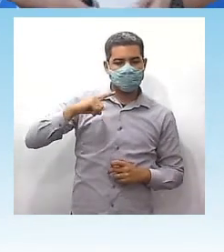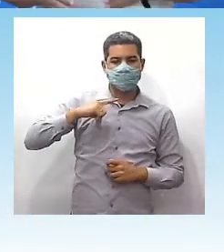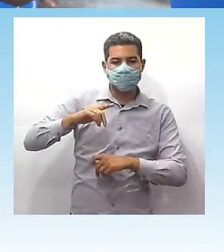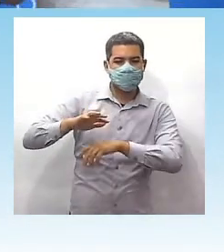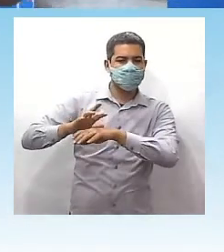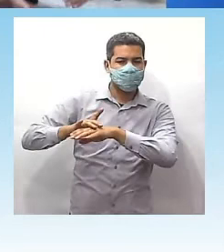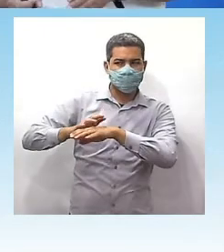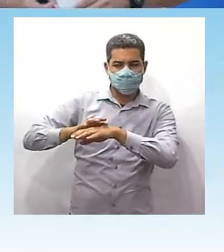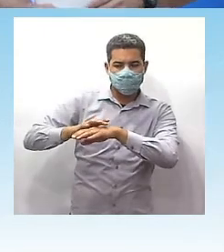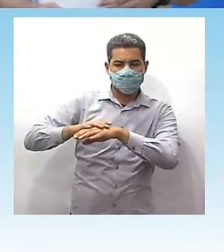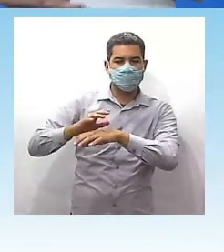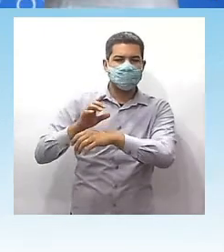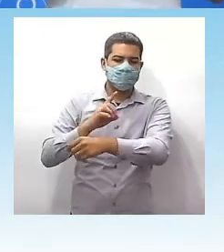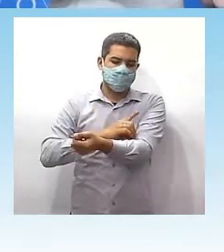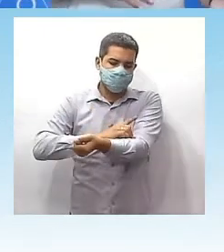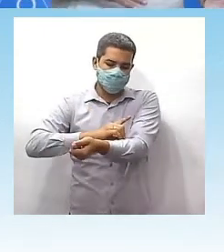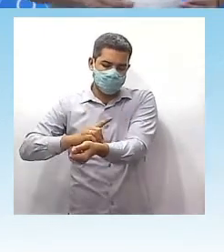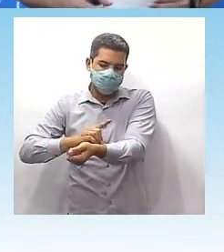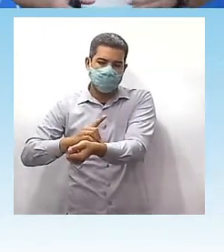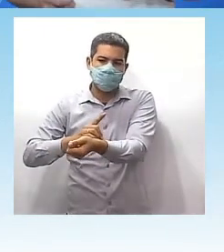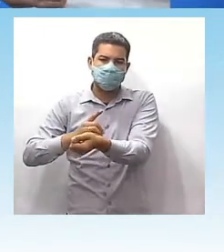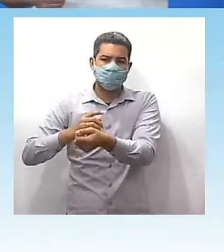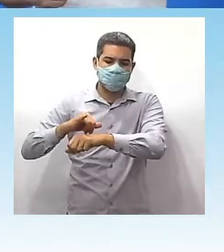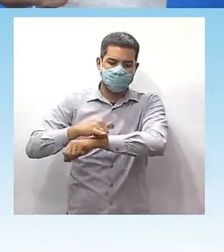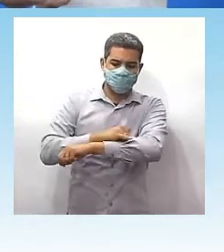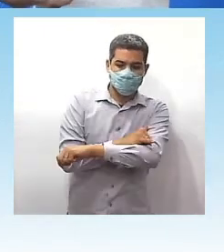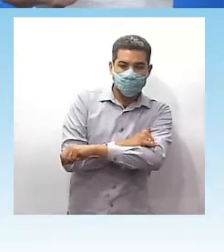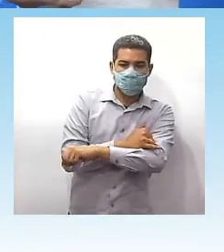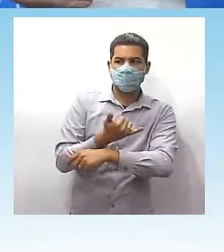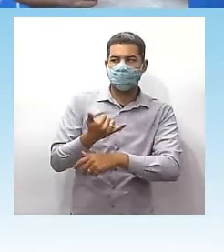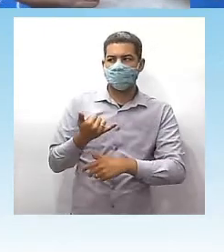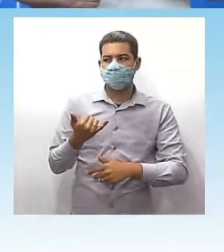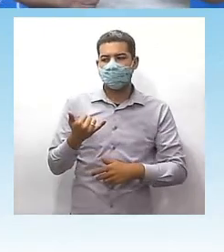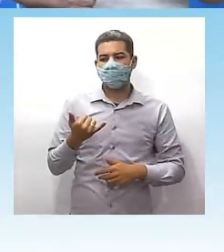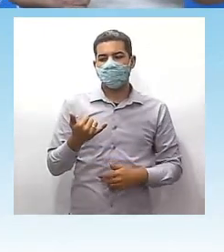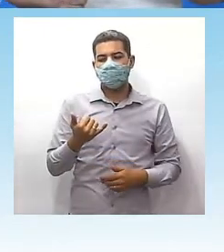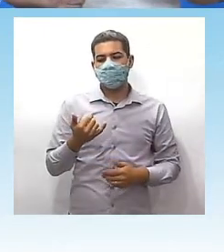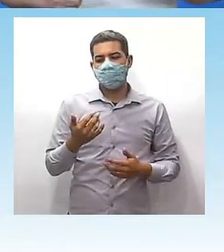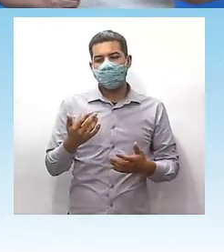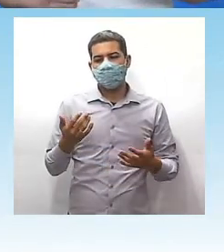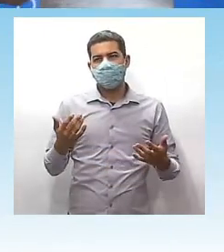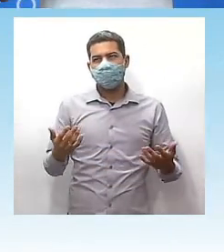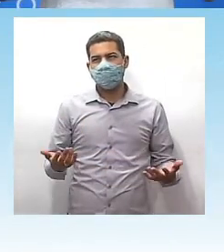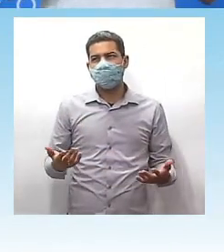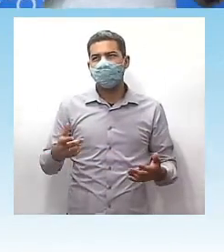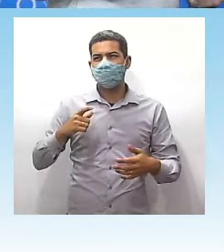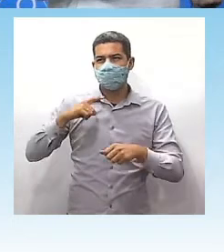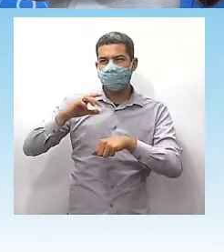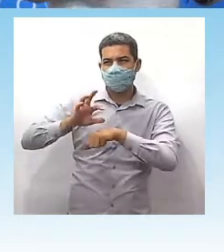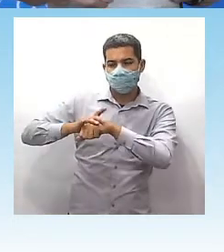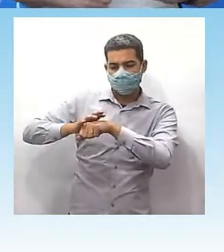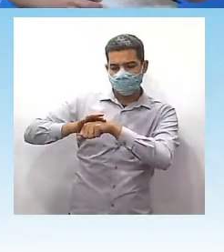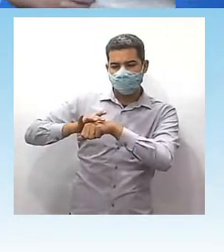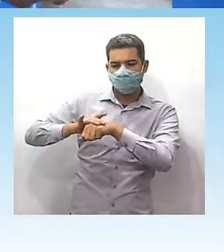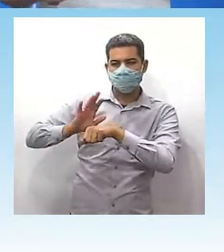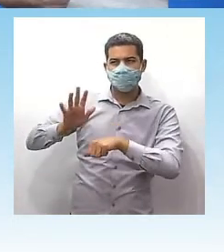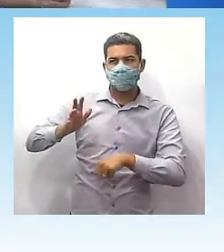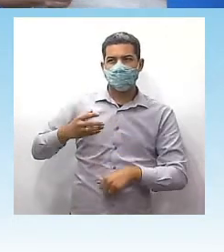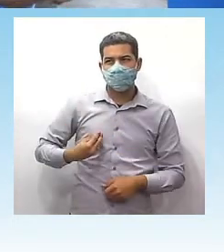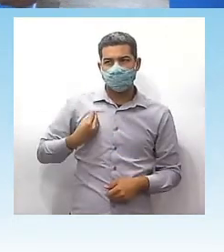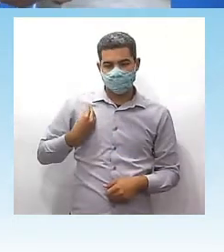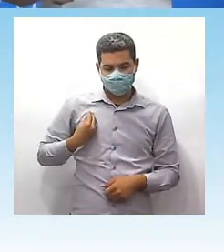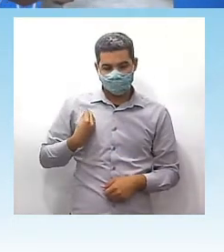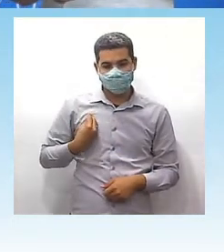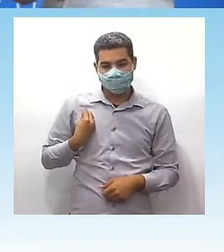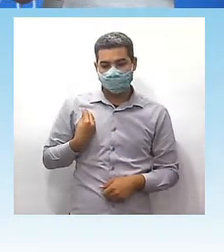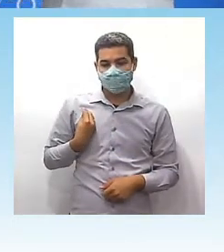comorbidade, ela tem o diabetes, sobrepeso, ela está com doenças pré-existentes, aí ela não